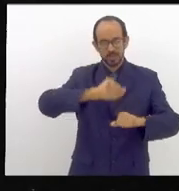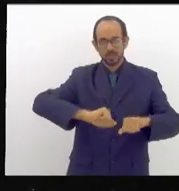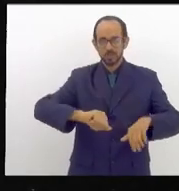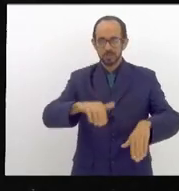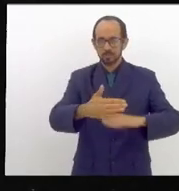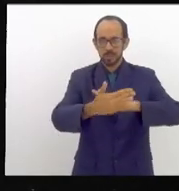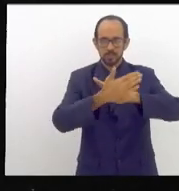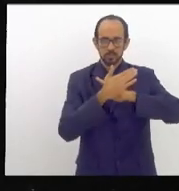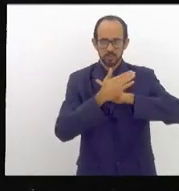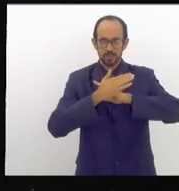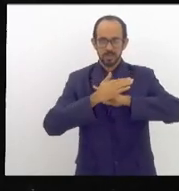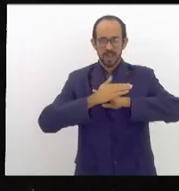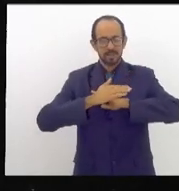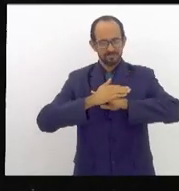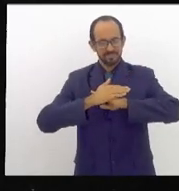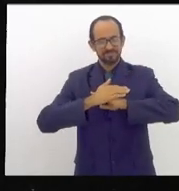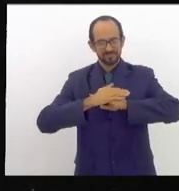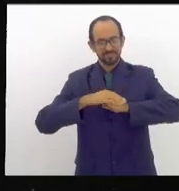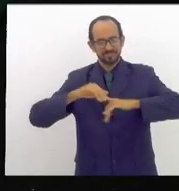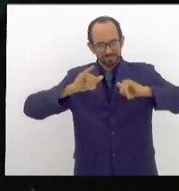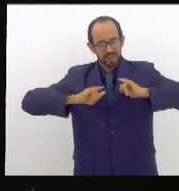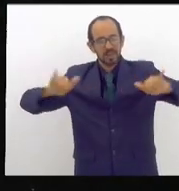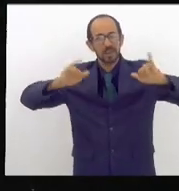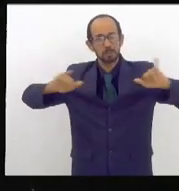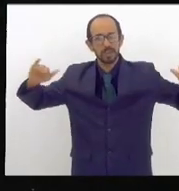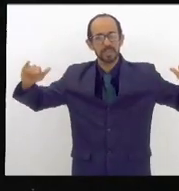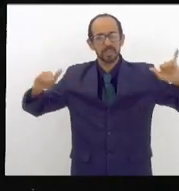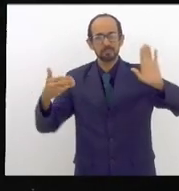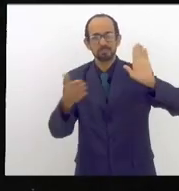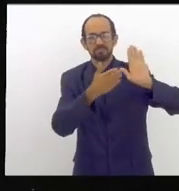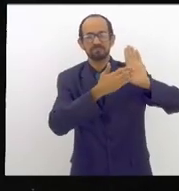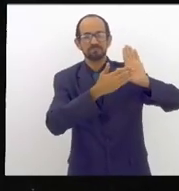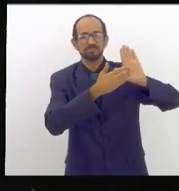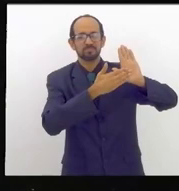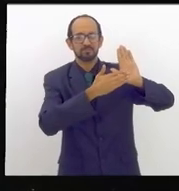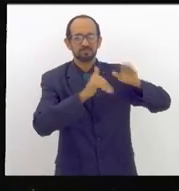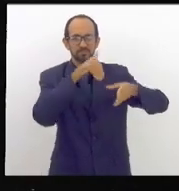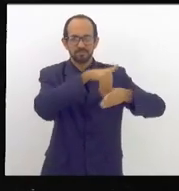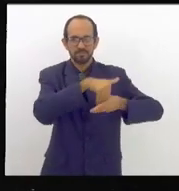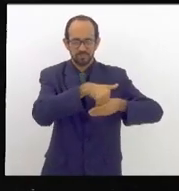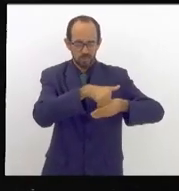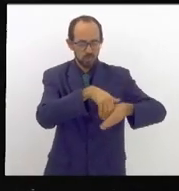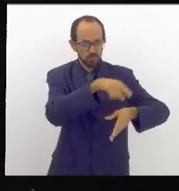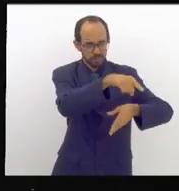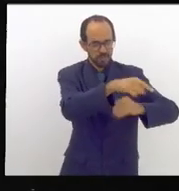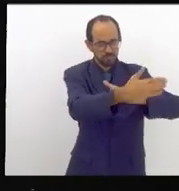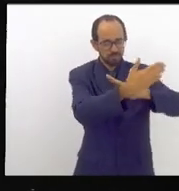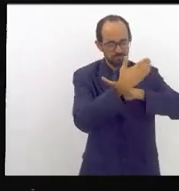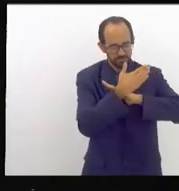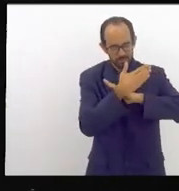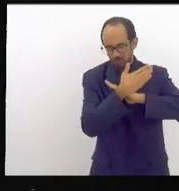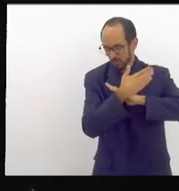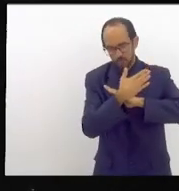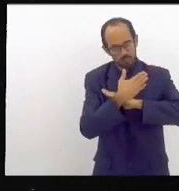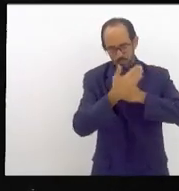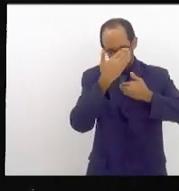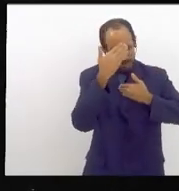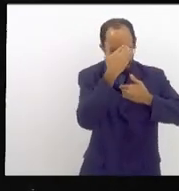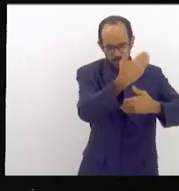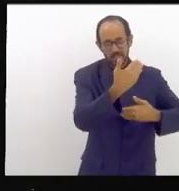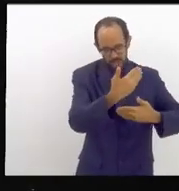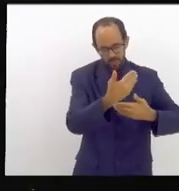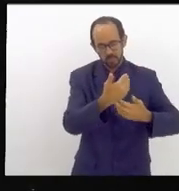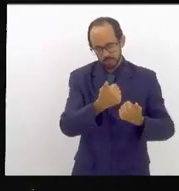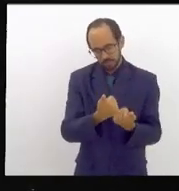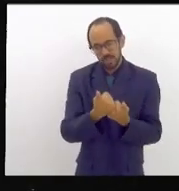eleitoral você é o meu braço muito obrigada por me ajudar a chegar